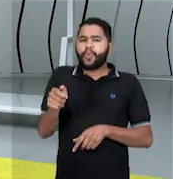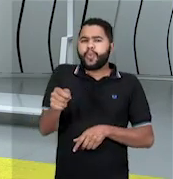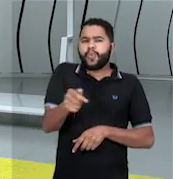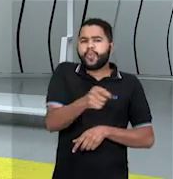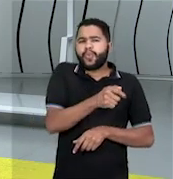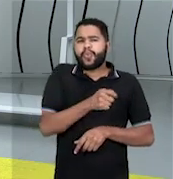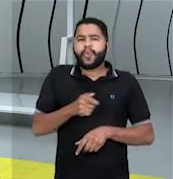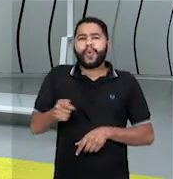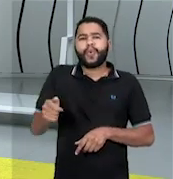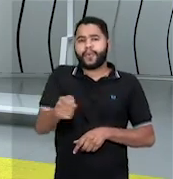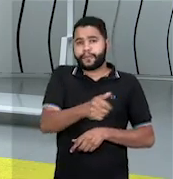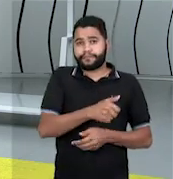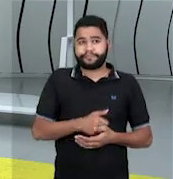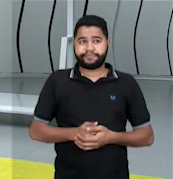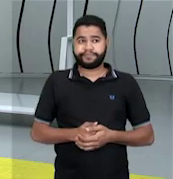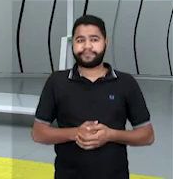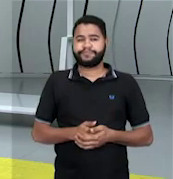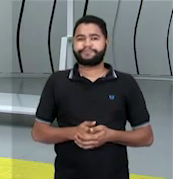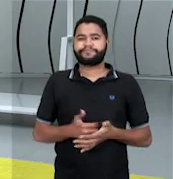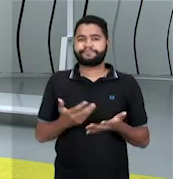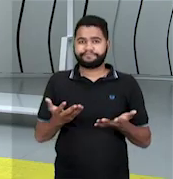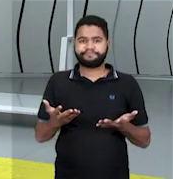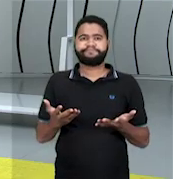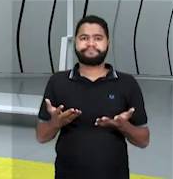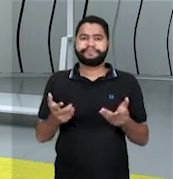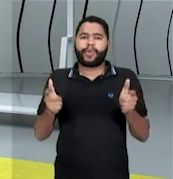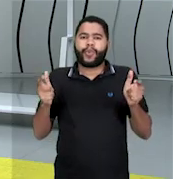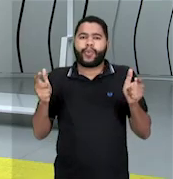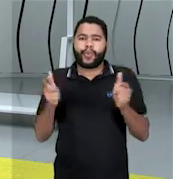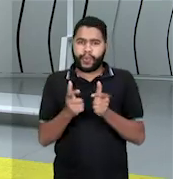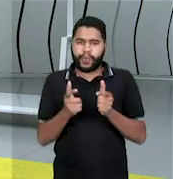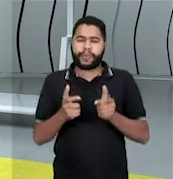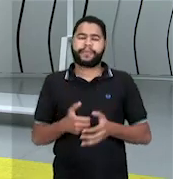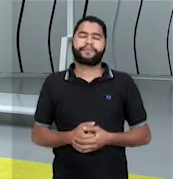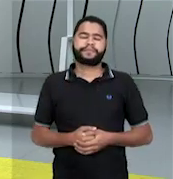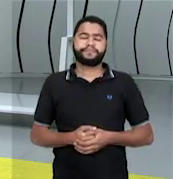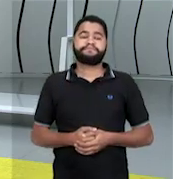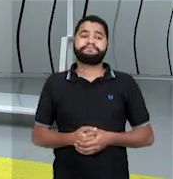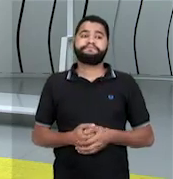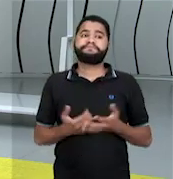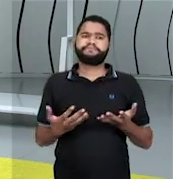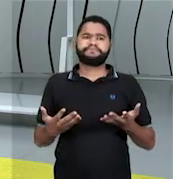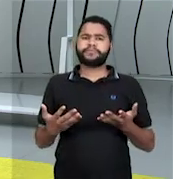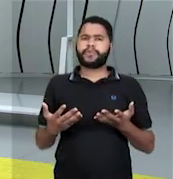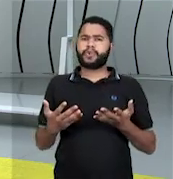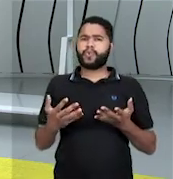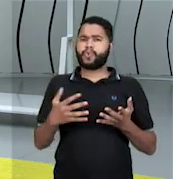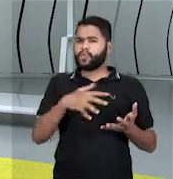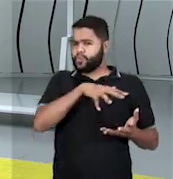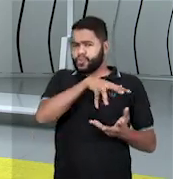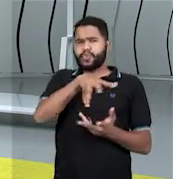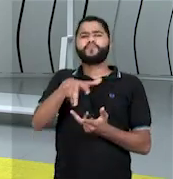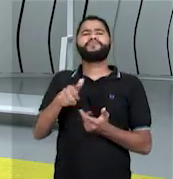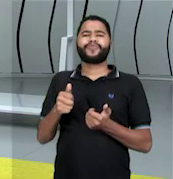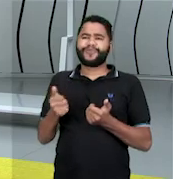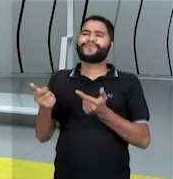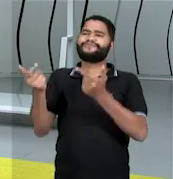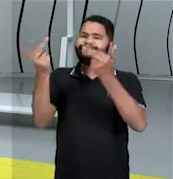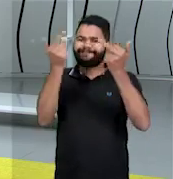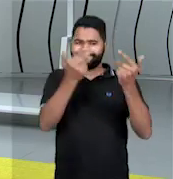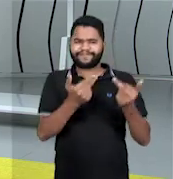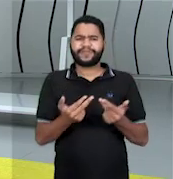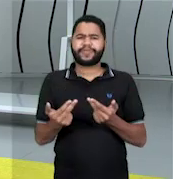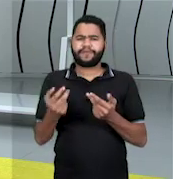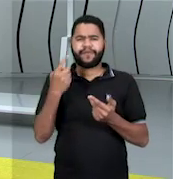né? Pouca população, né? Pouca densidade, baixa densidade demográfica. E isso não difere no mundo. Nós vamos entender o porquê isso